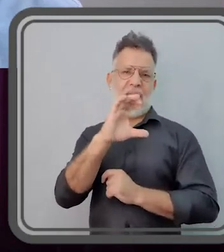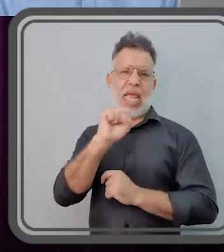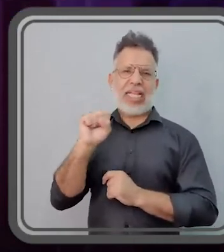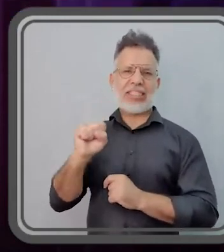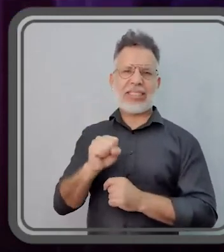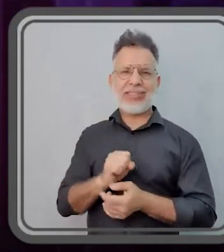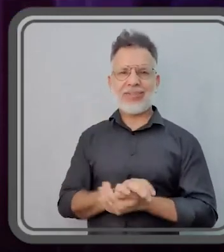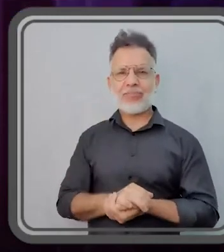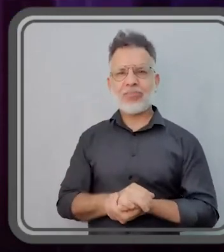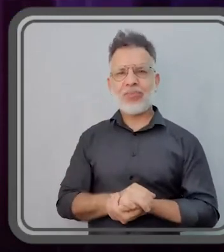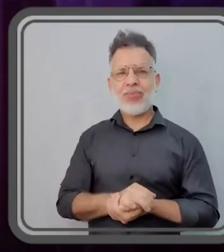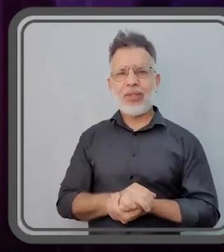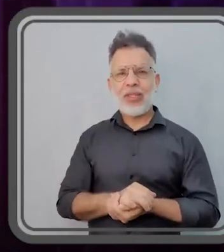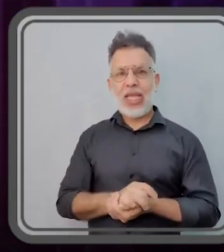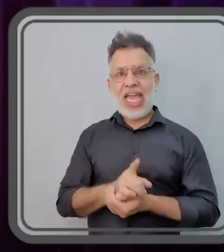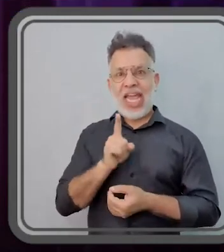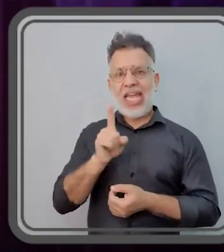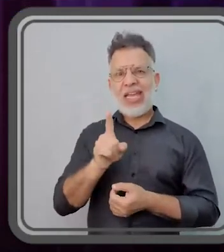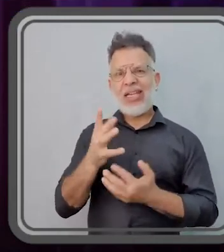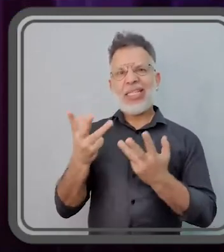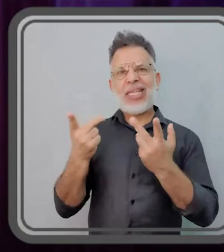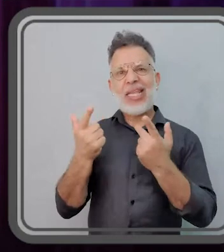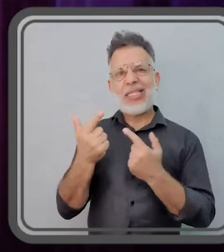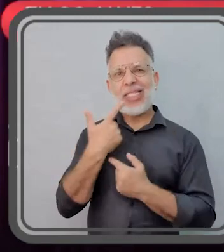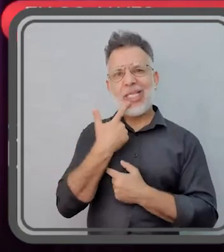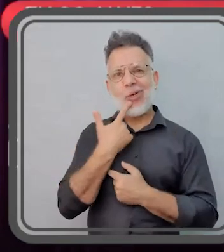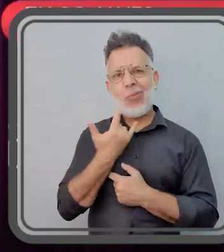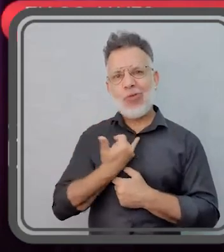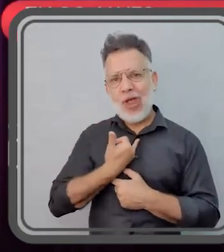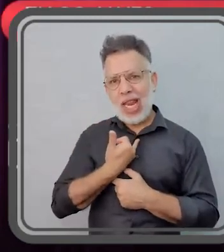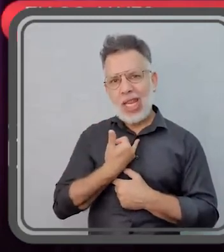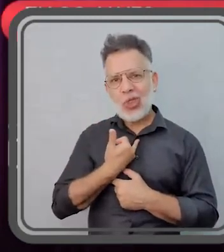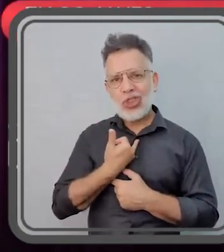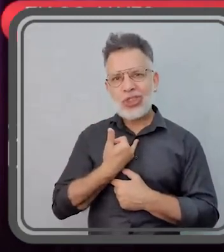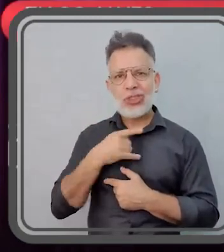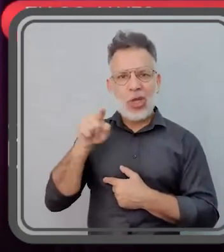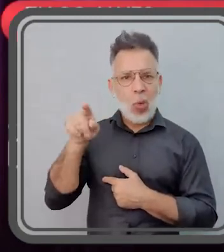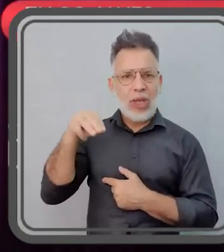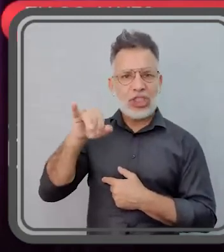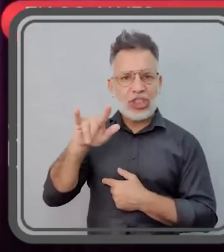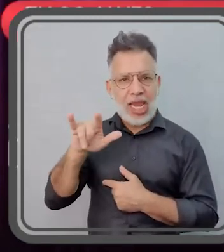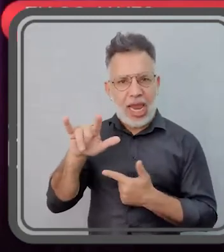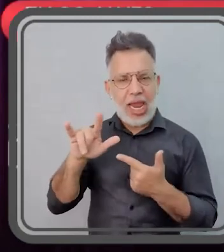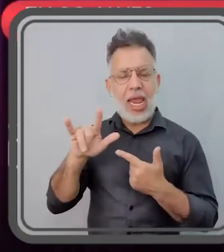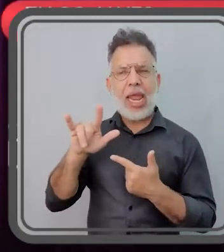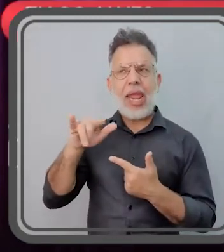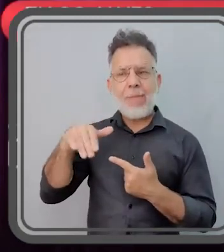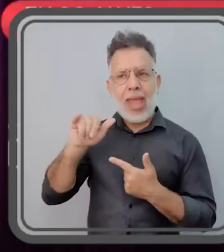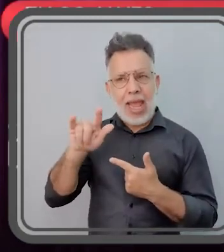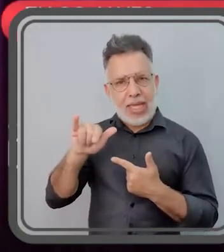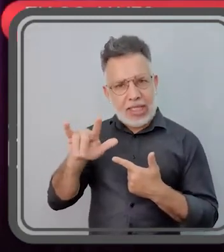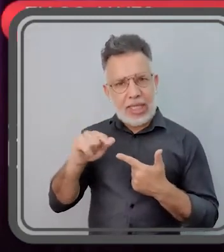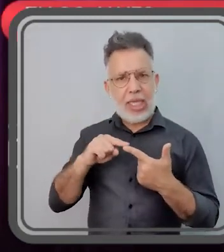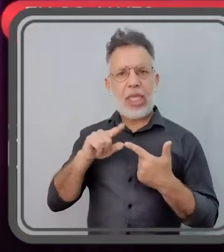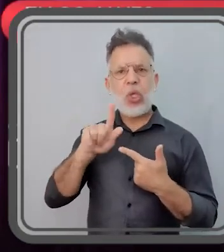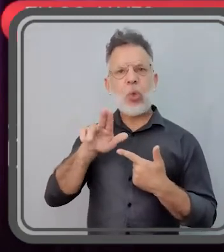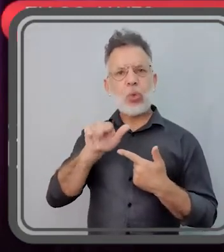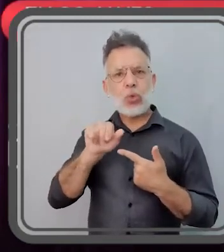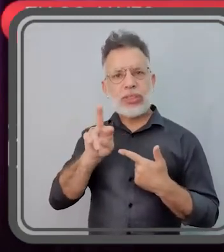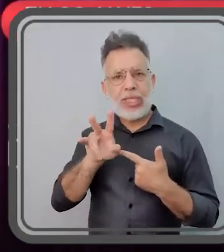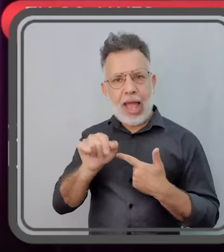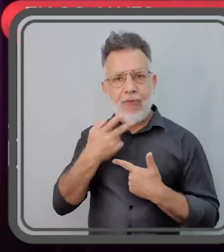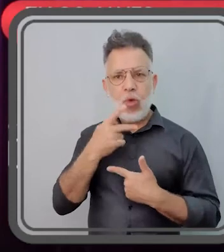Não, excelente conversa, como eu falei, Thiago, de Maggie e do Gustavo também. Então, para pessoas que